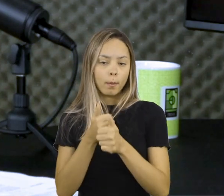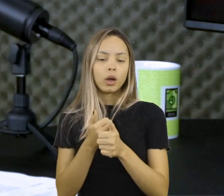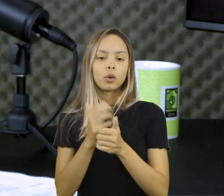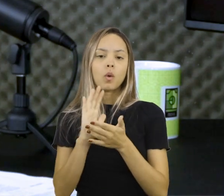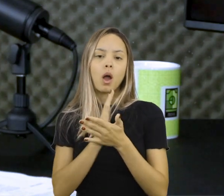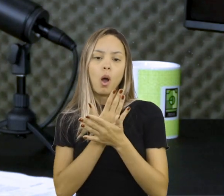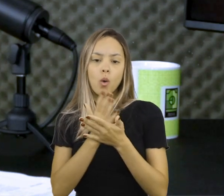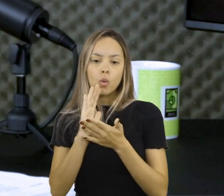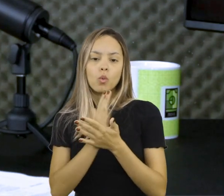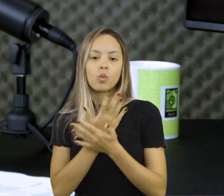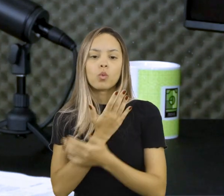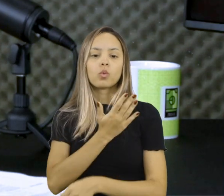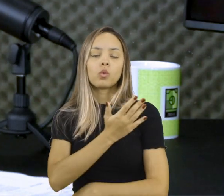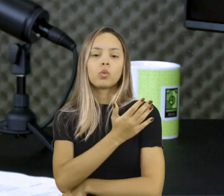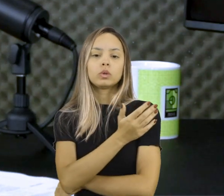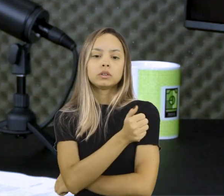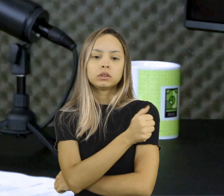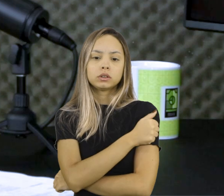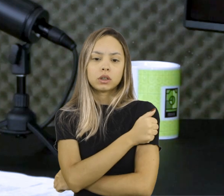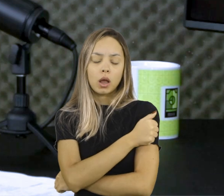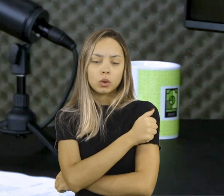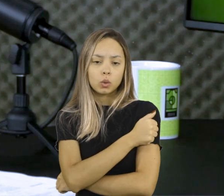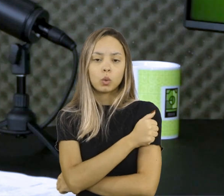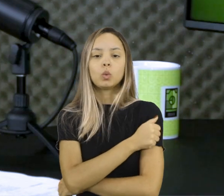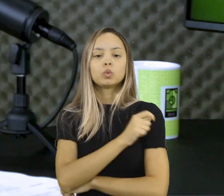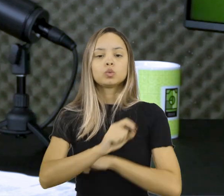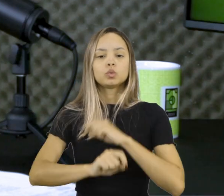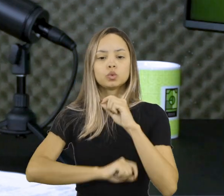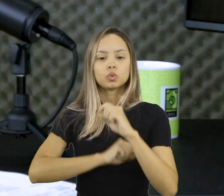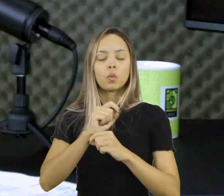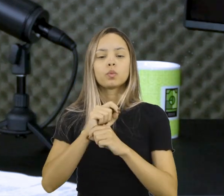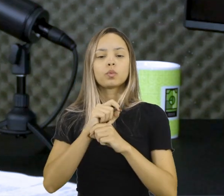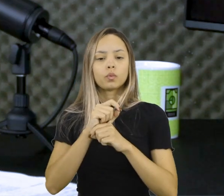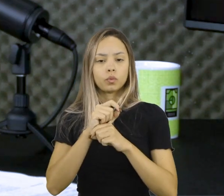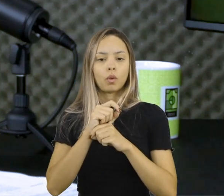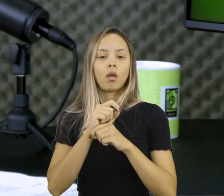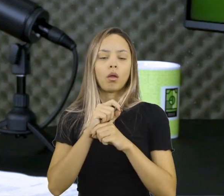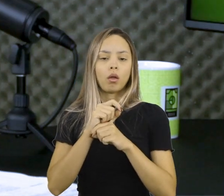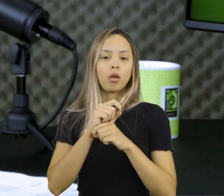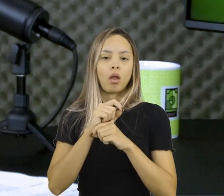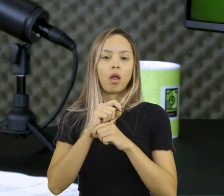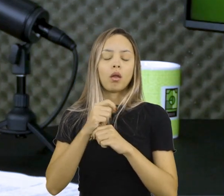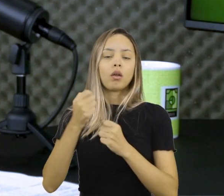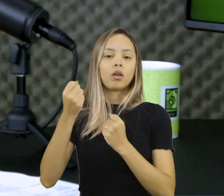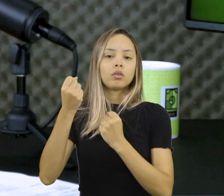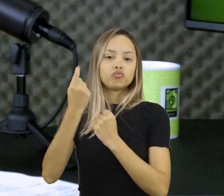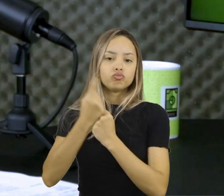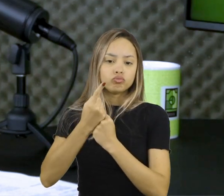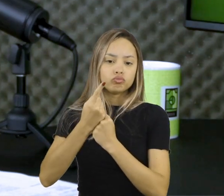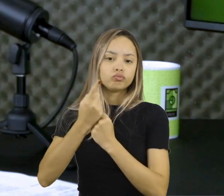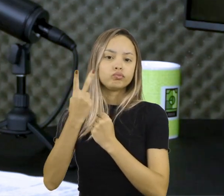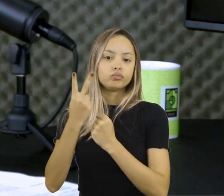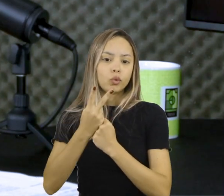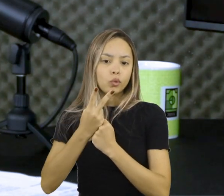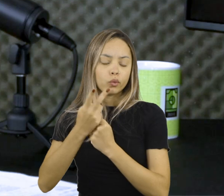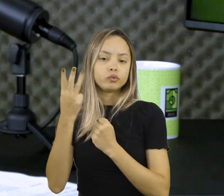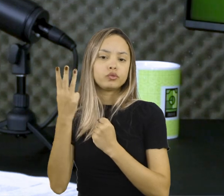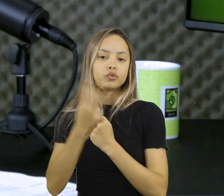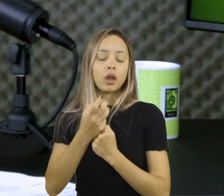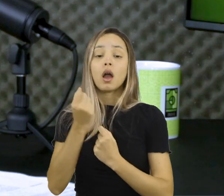com nível de suporte três que às vezes a gente fica assim poxa é tão difícil chegar eu geralmente eu faço um relatório